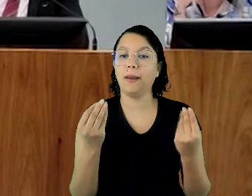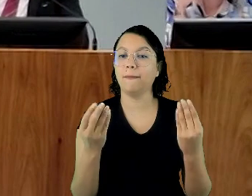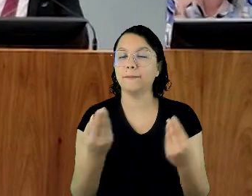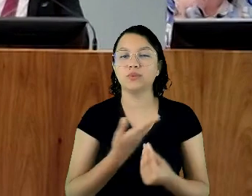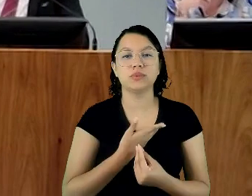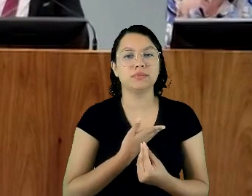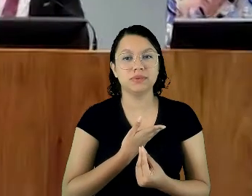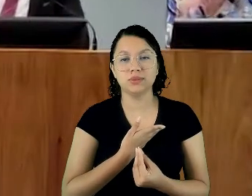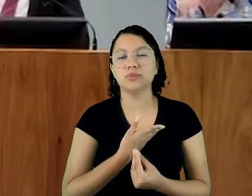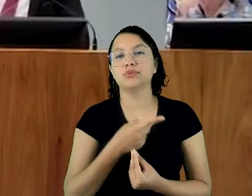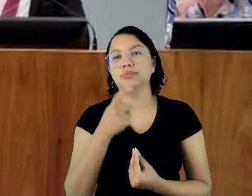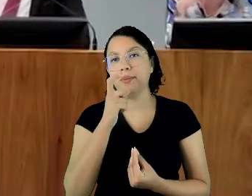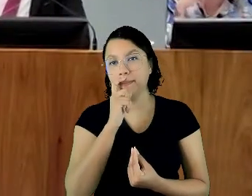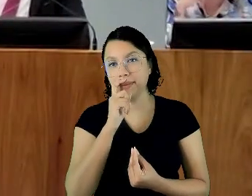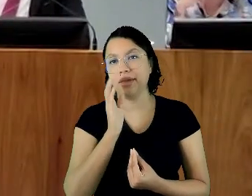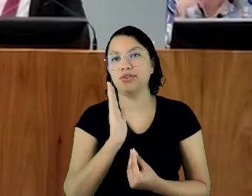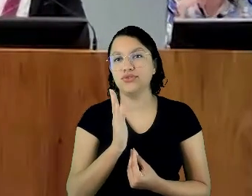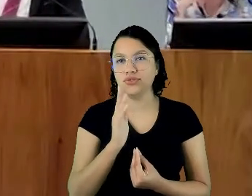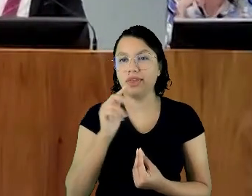já passaram por aqui.